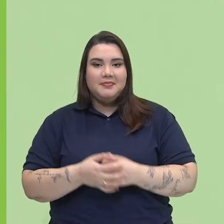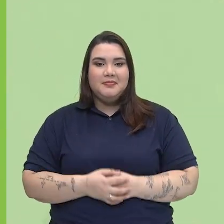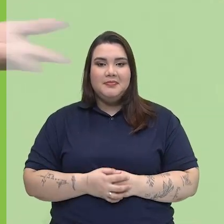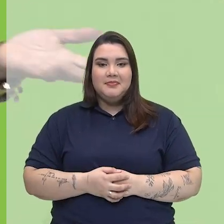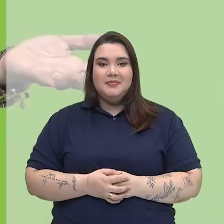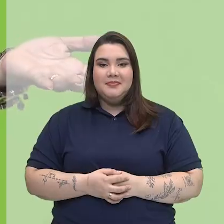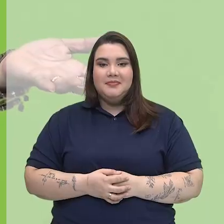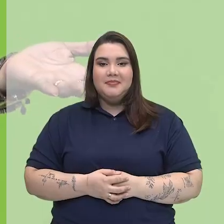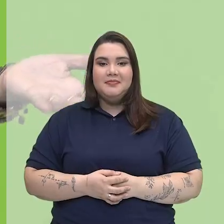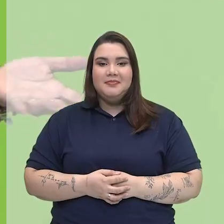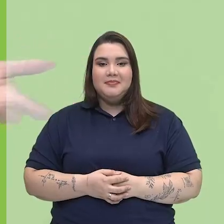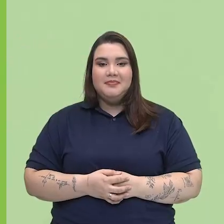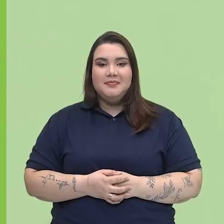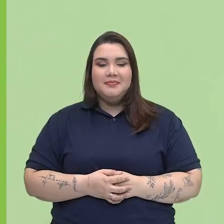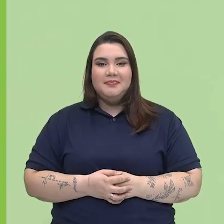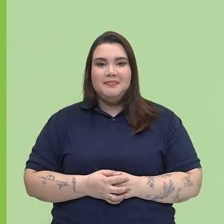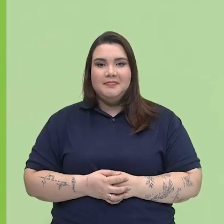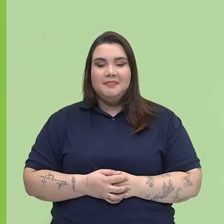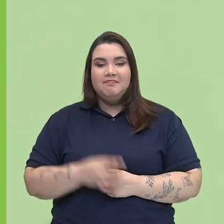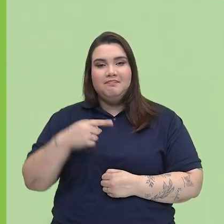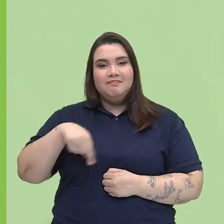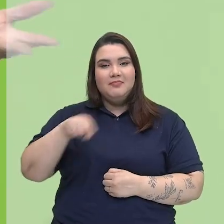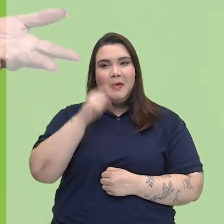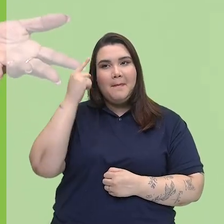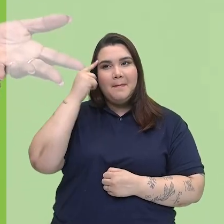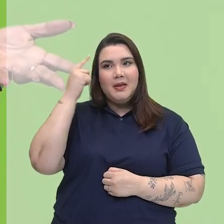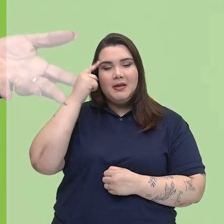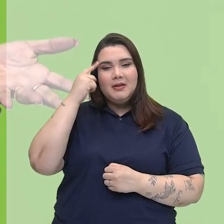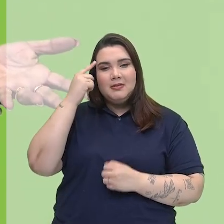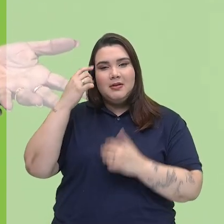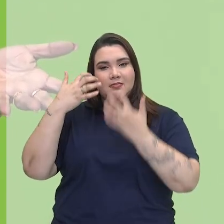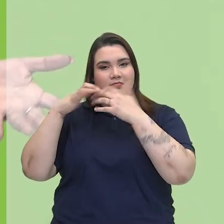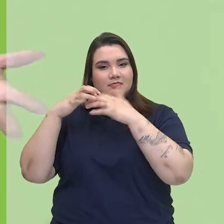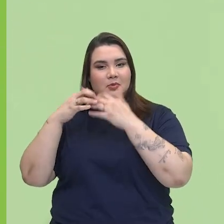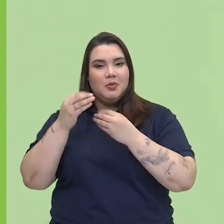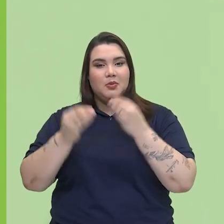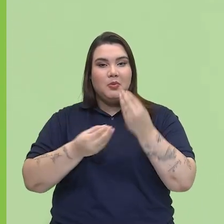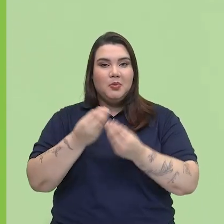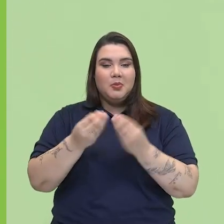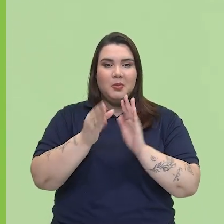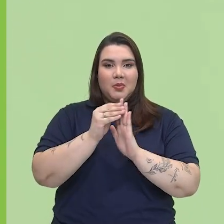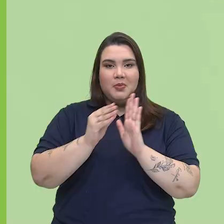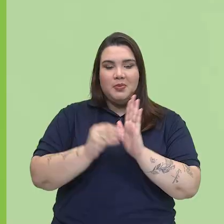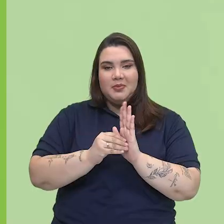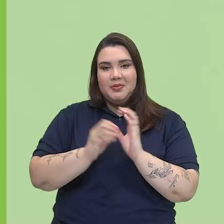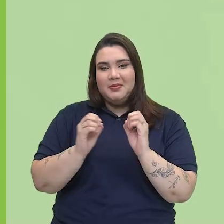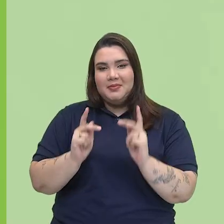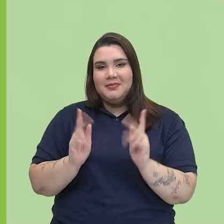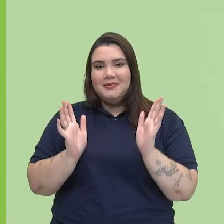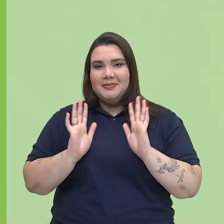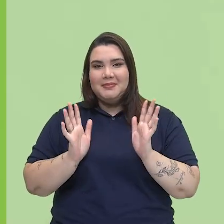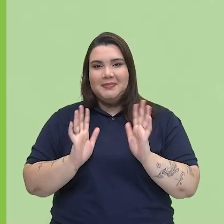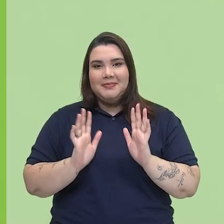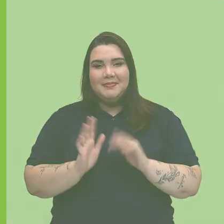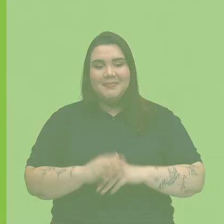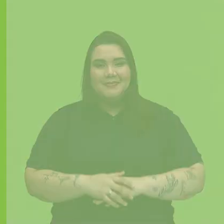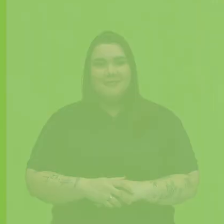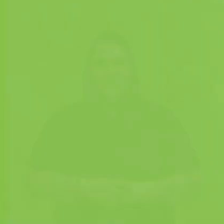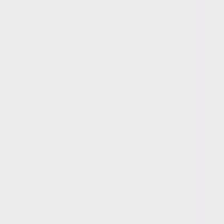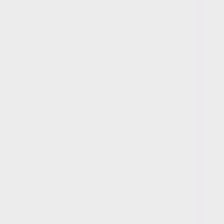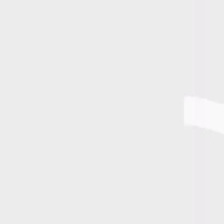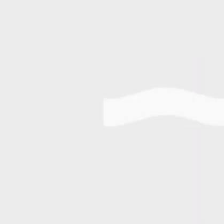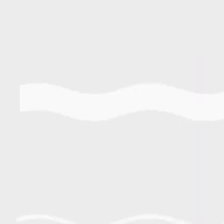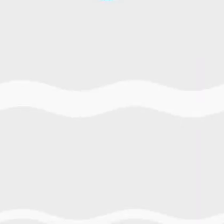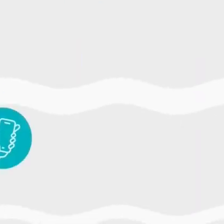e deixo para vocês ficarem pensando aí sobre o arredondamento. E até mais e até a próxima. Tchau!